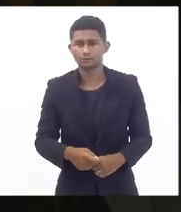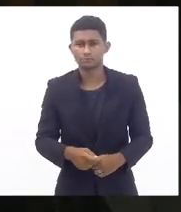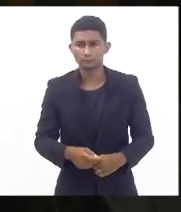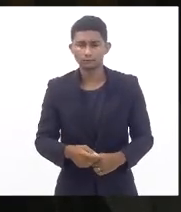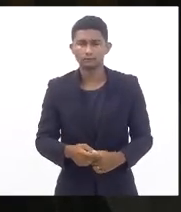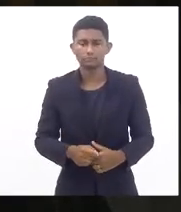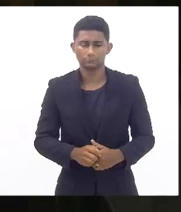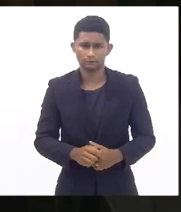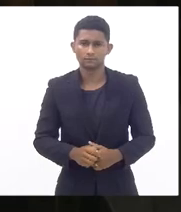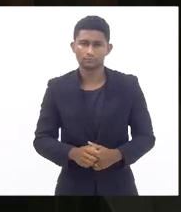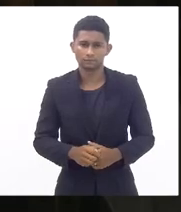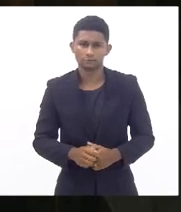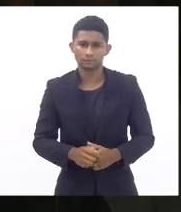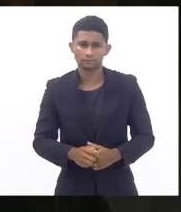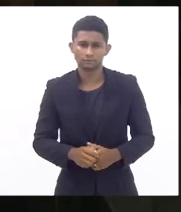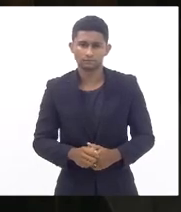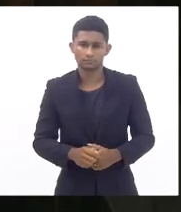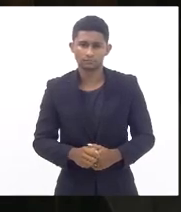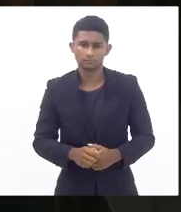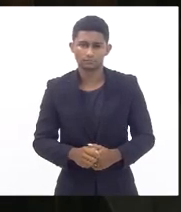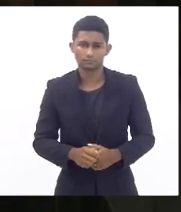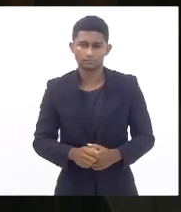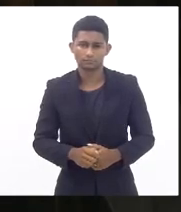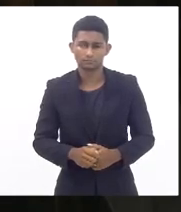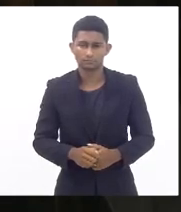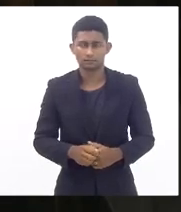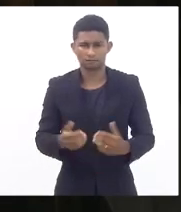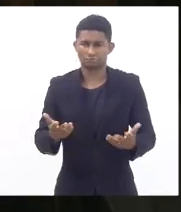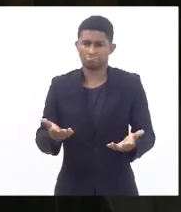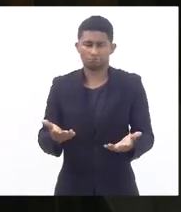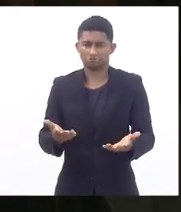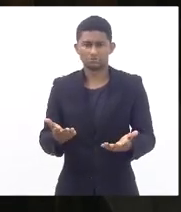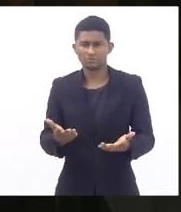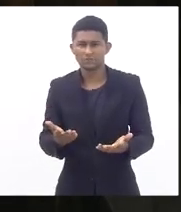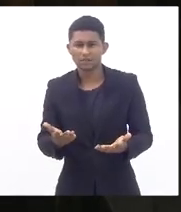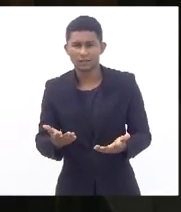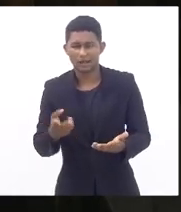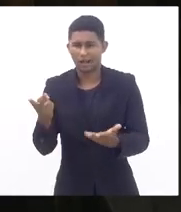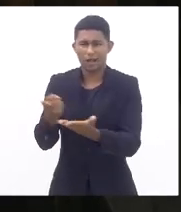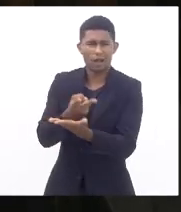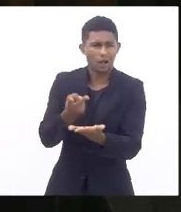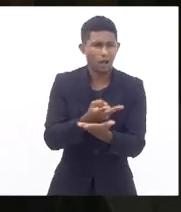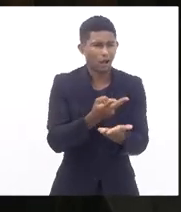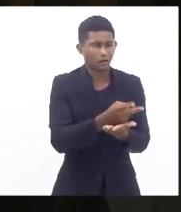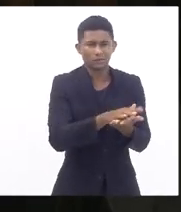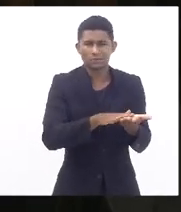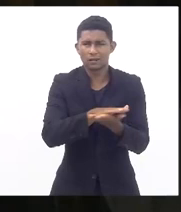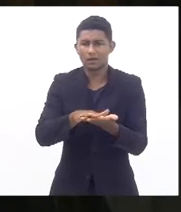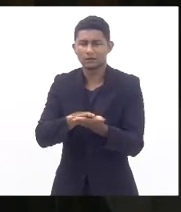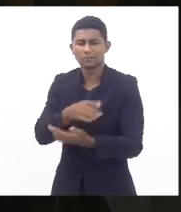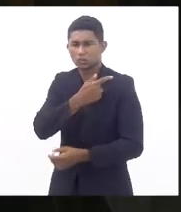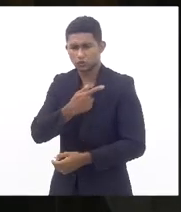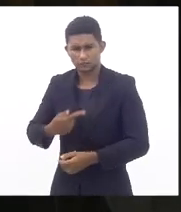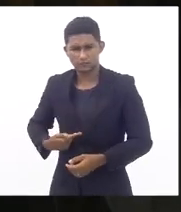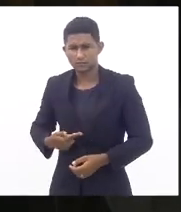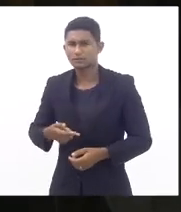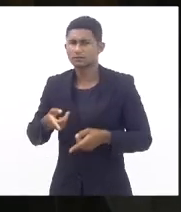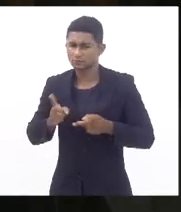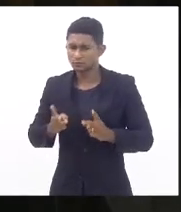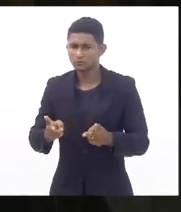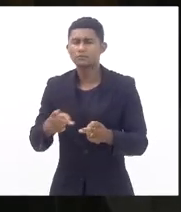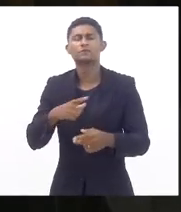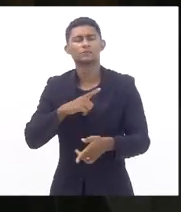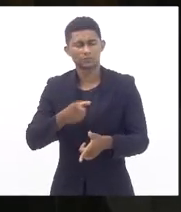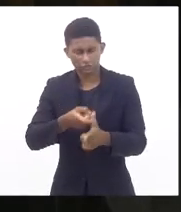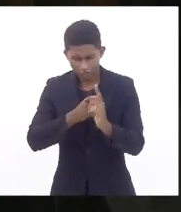público, né? Não tinha nenhuma ilegalidade, e o governo vinha fazendo isso até agora, continua com uma dívida com milhares